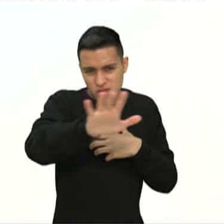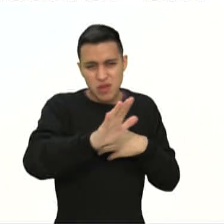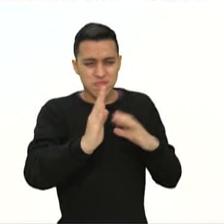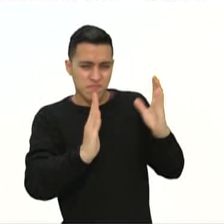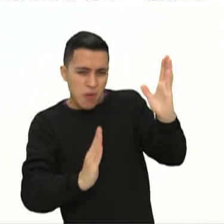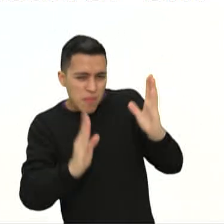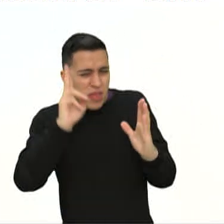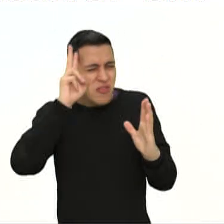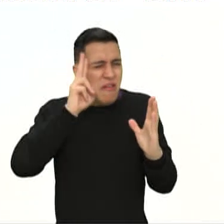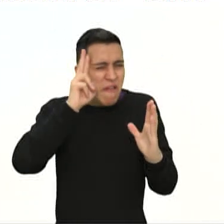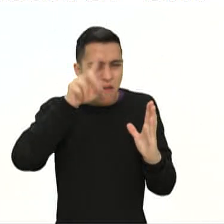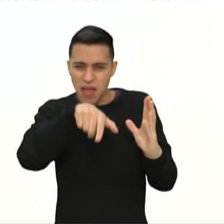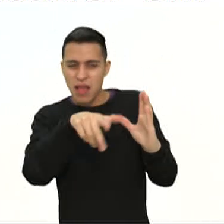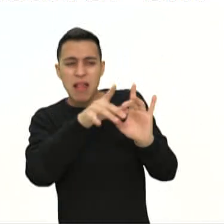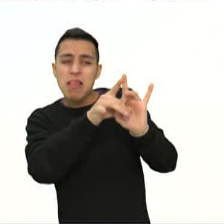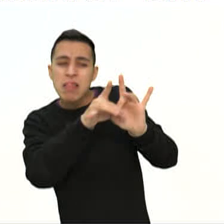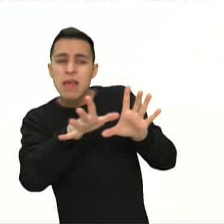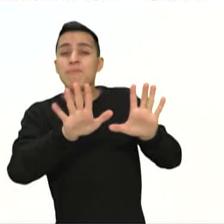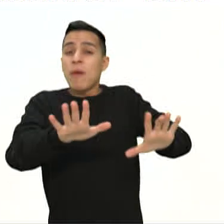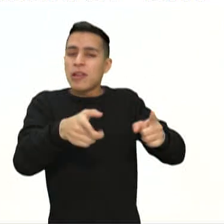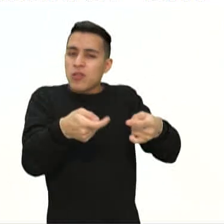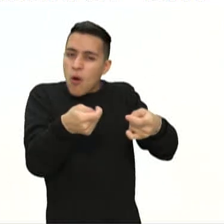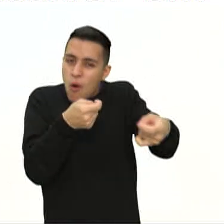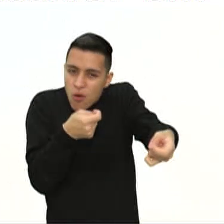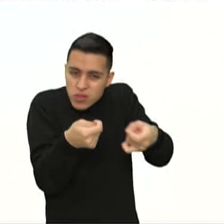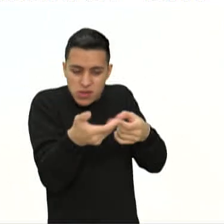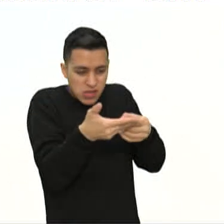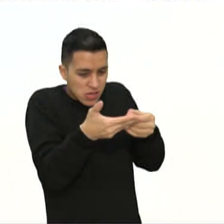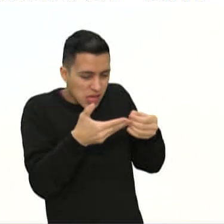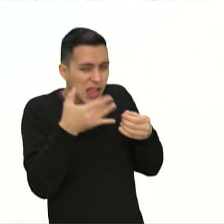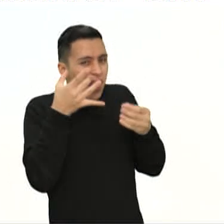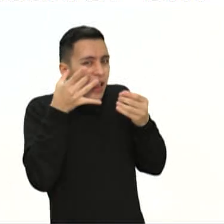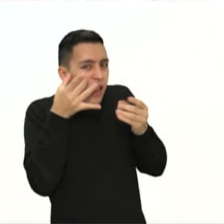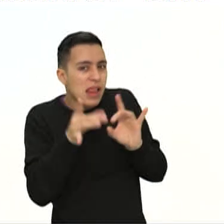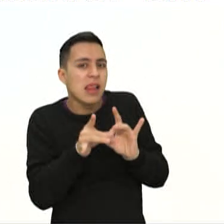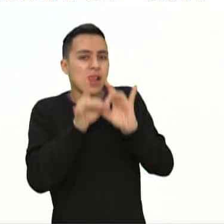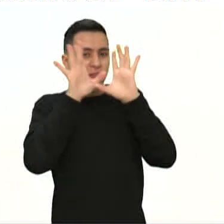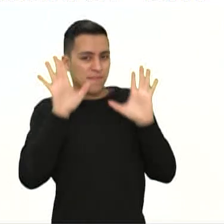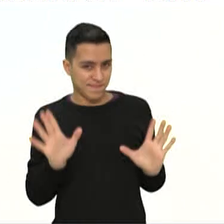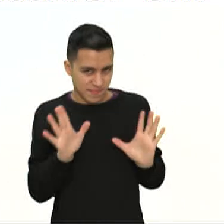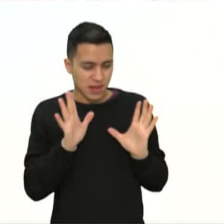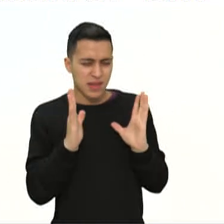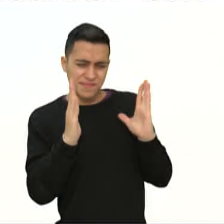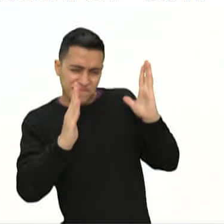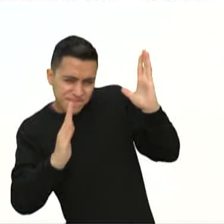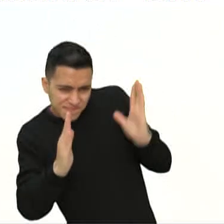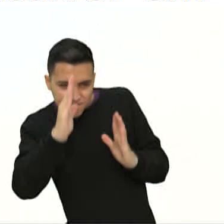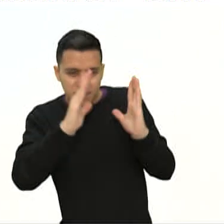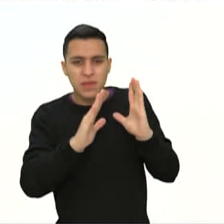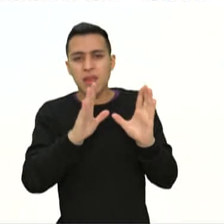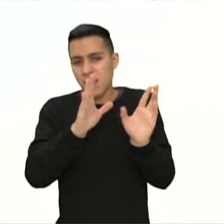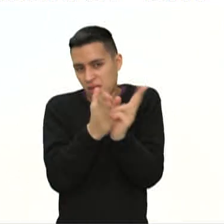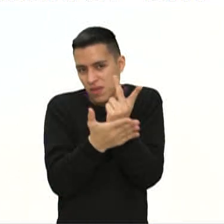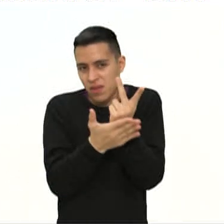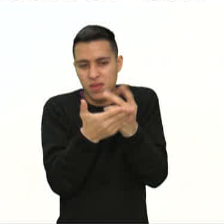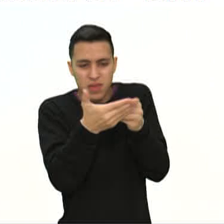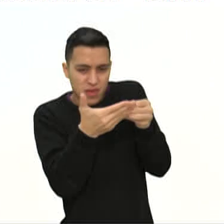momento histórico, né, da liberdade, né, concreta, surge a partir dessa realização do Estado,